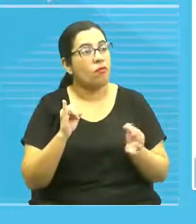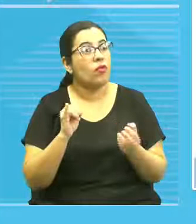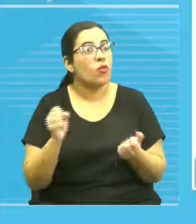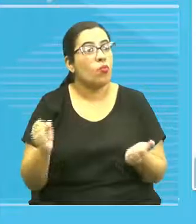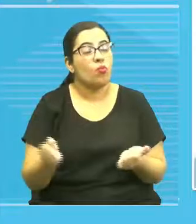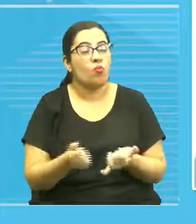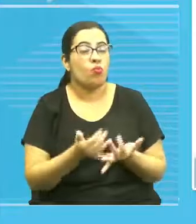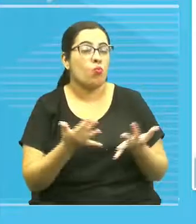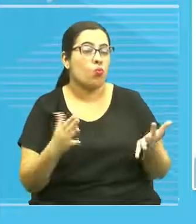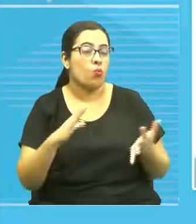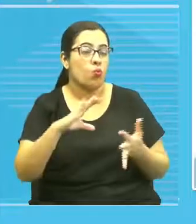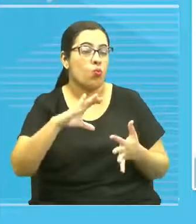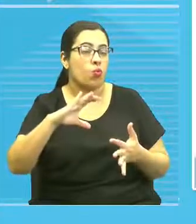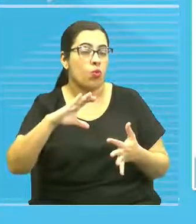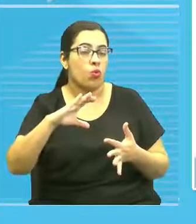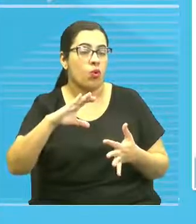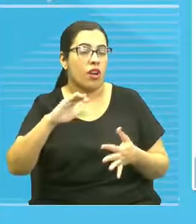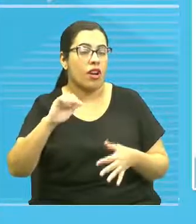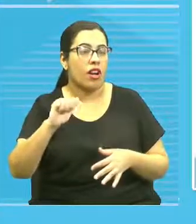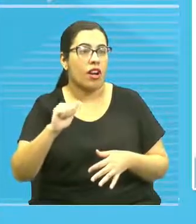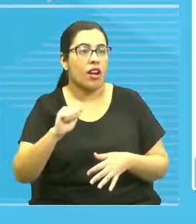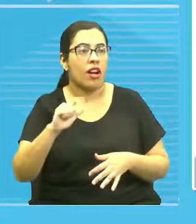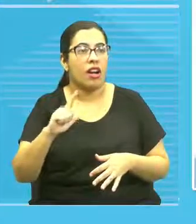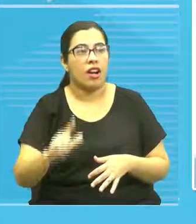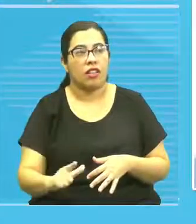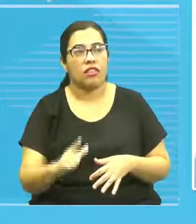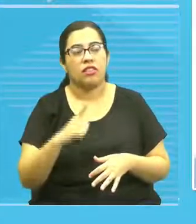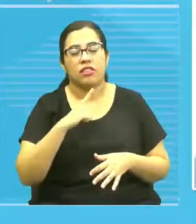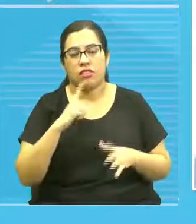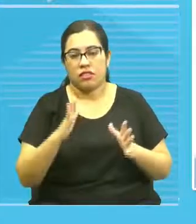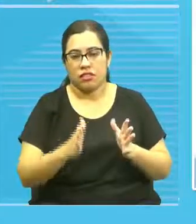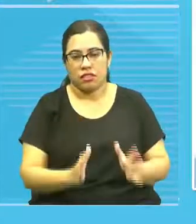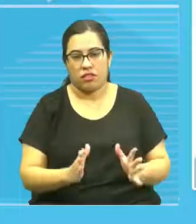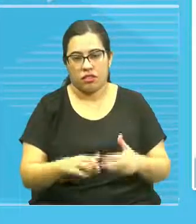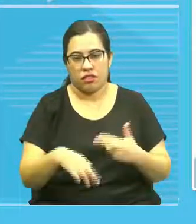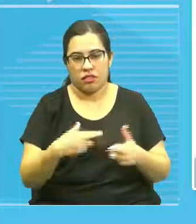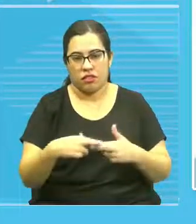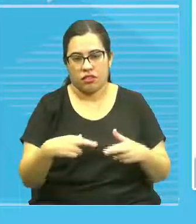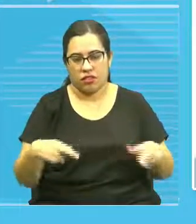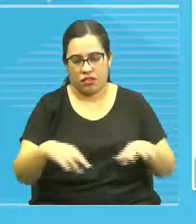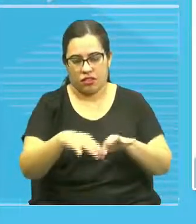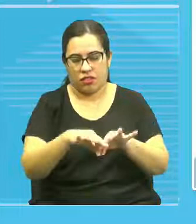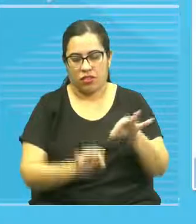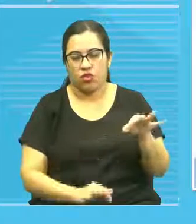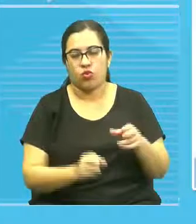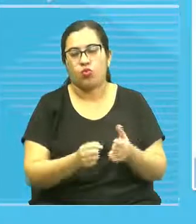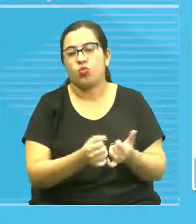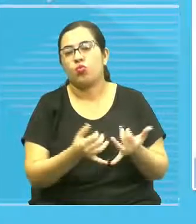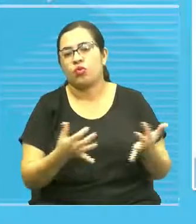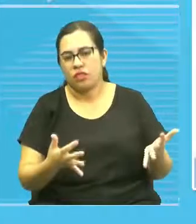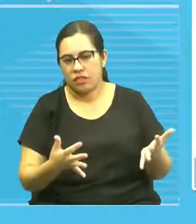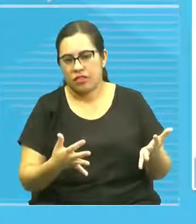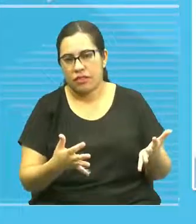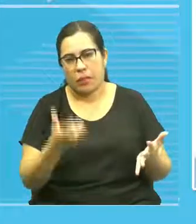Quantas calorias tem o miojo que a dona Ambrosina não deixa a Adriana comer? Ela tá certa.